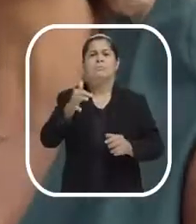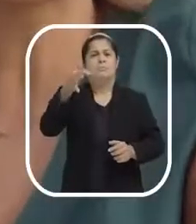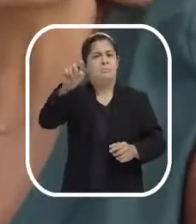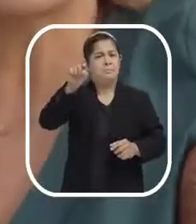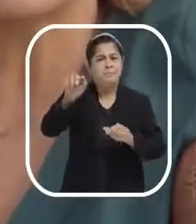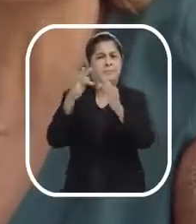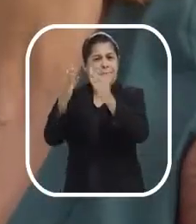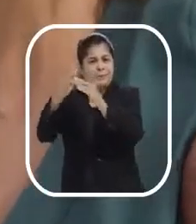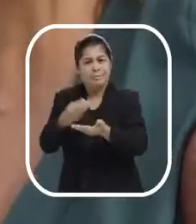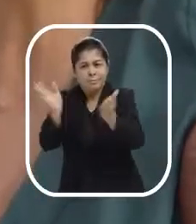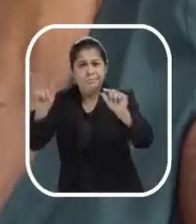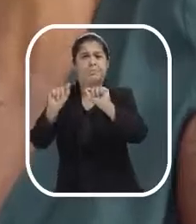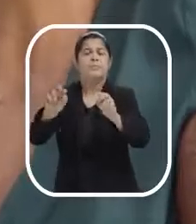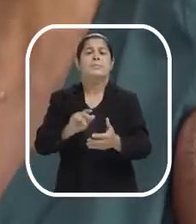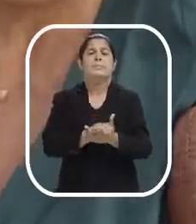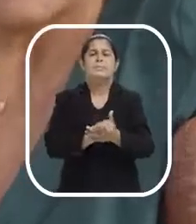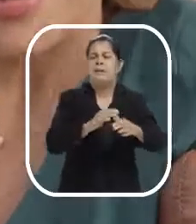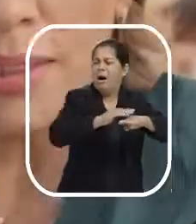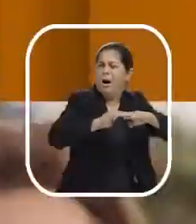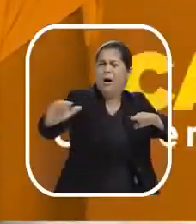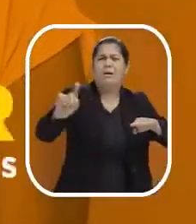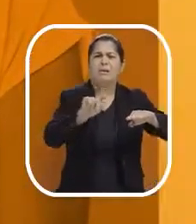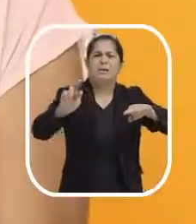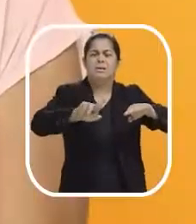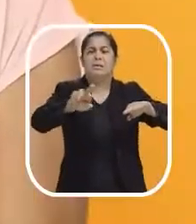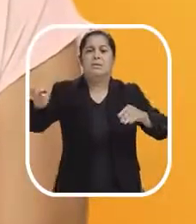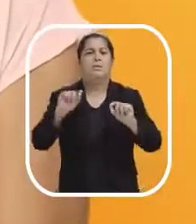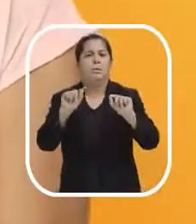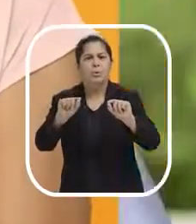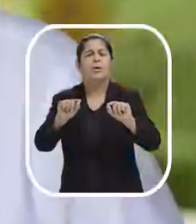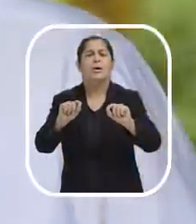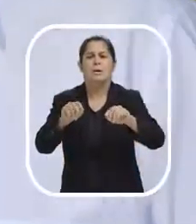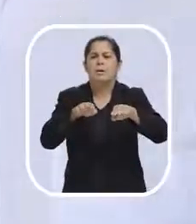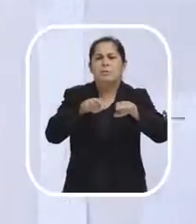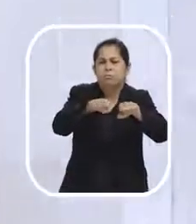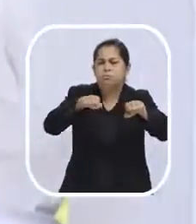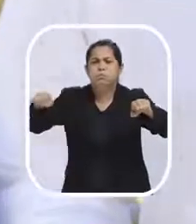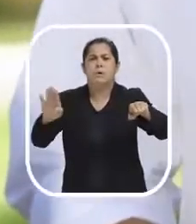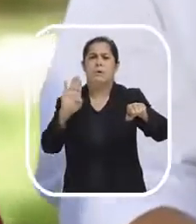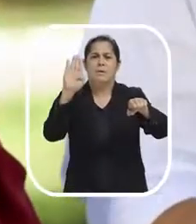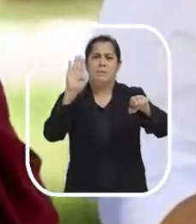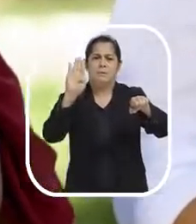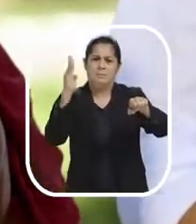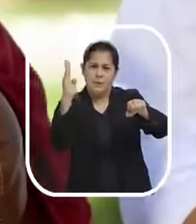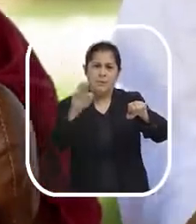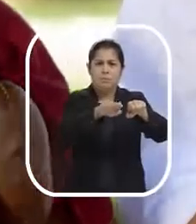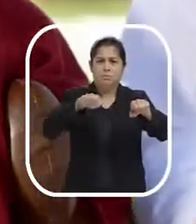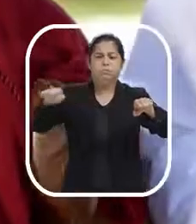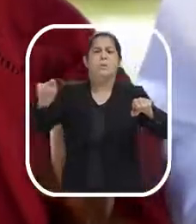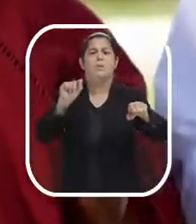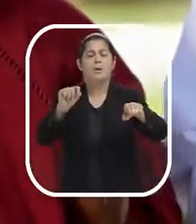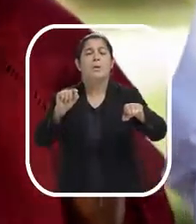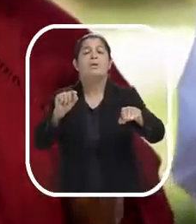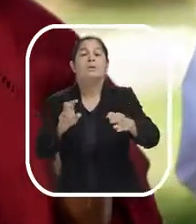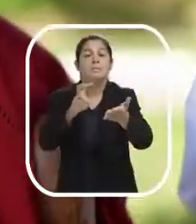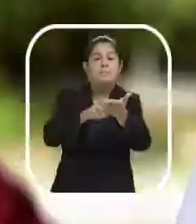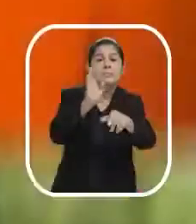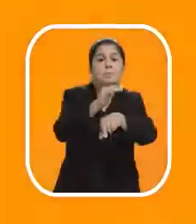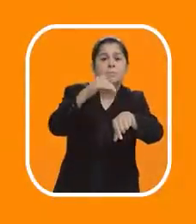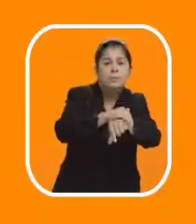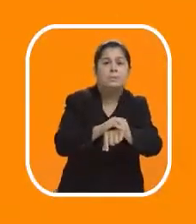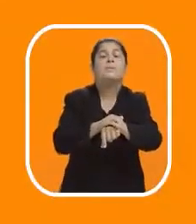o trabalho de verdade. Me fez superar limites que eu até desconhecia. Alguns que têm coragem, que quer sair, que